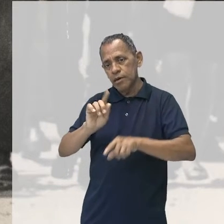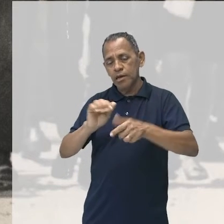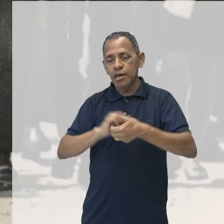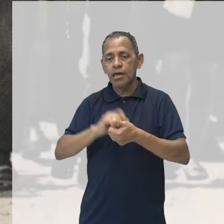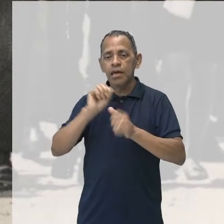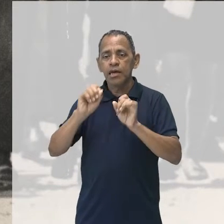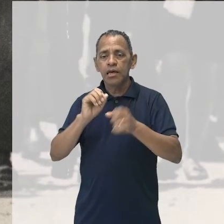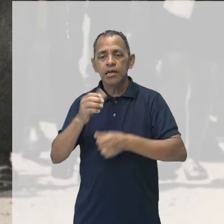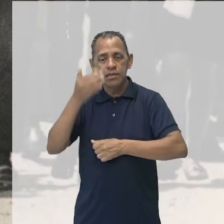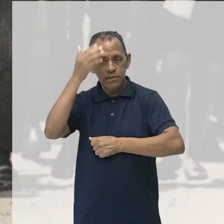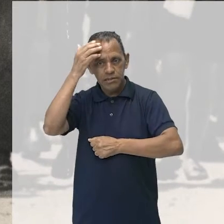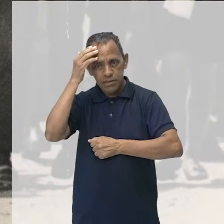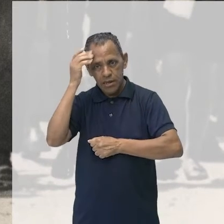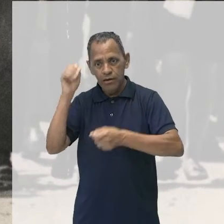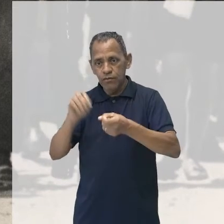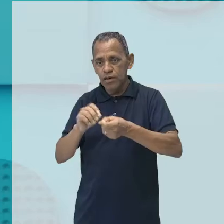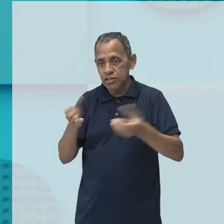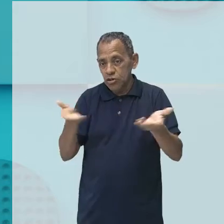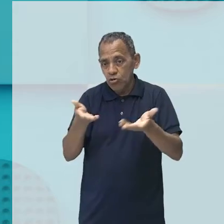não espera acontecer.